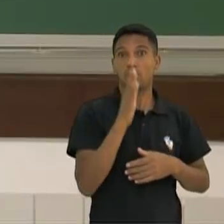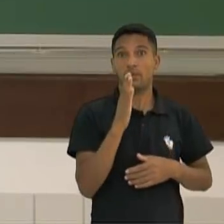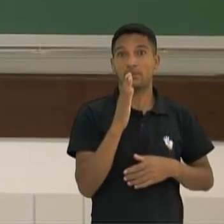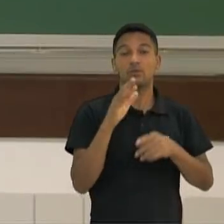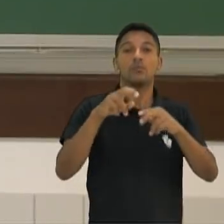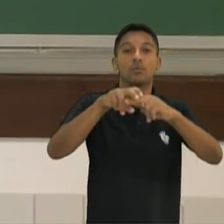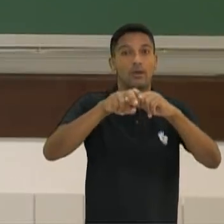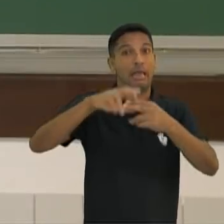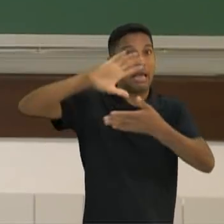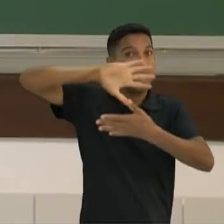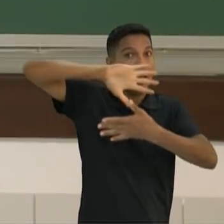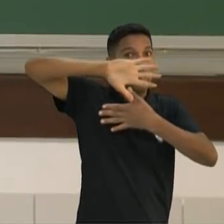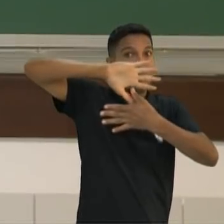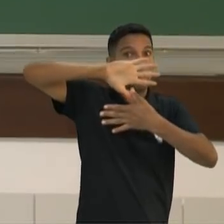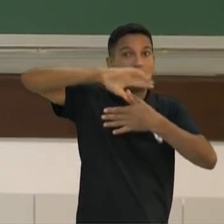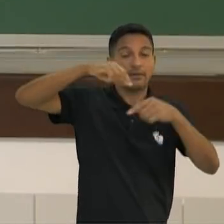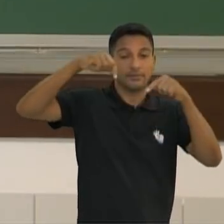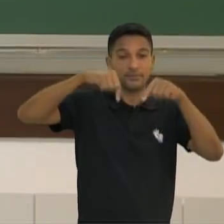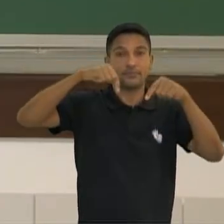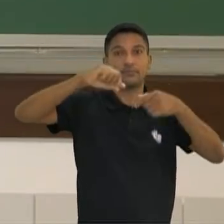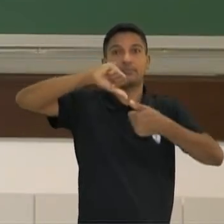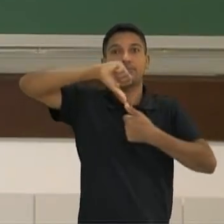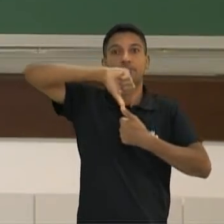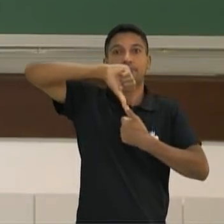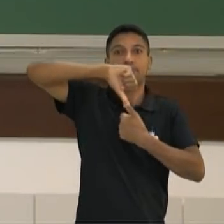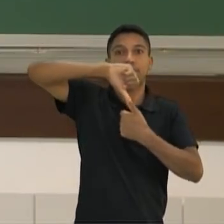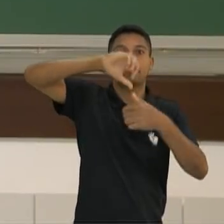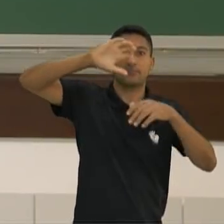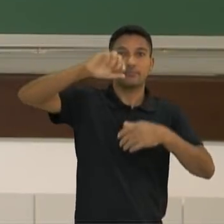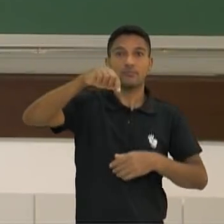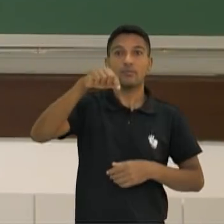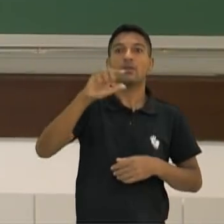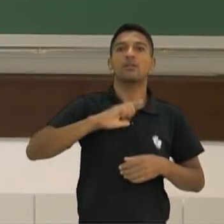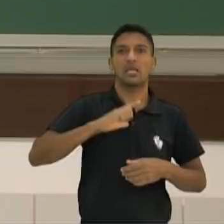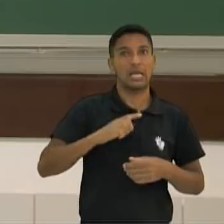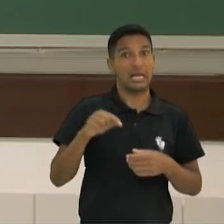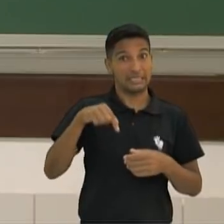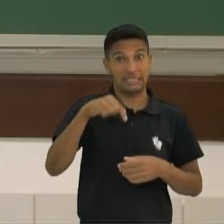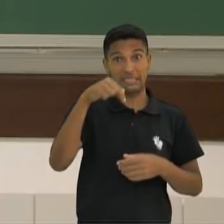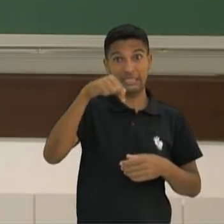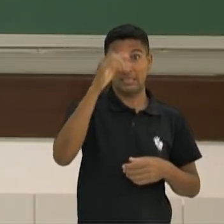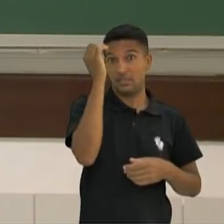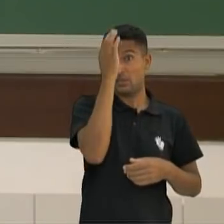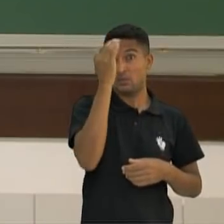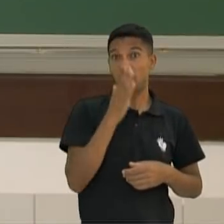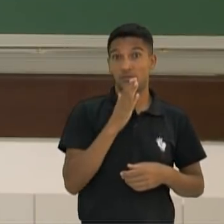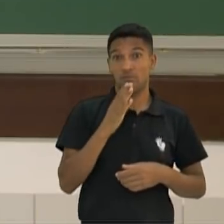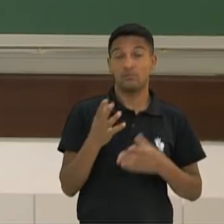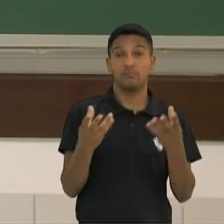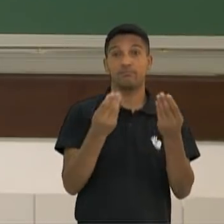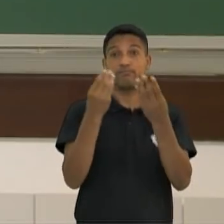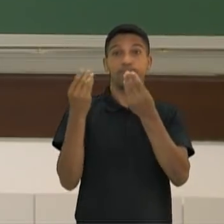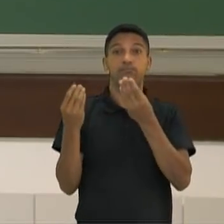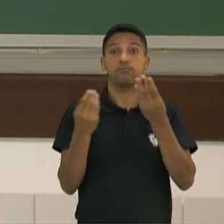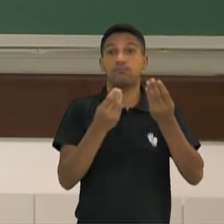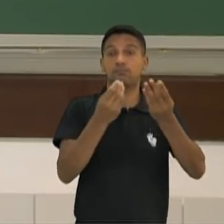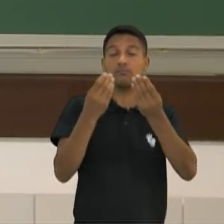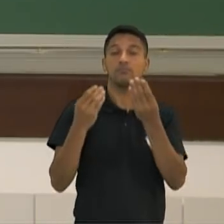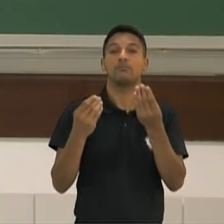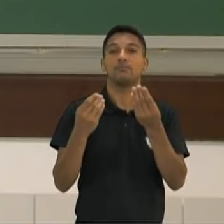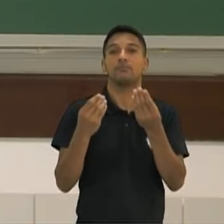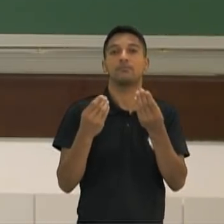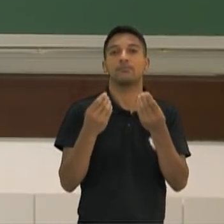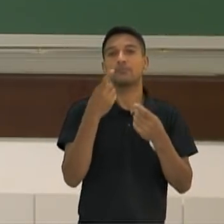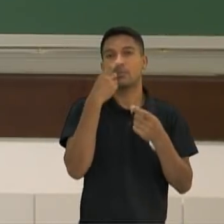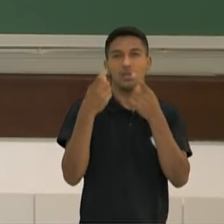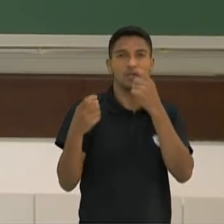América Latina, e infelizmente nós temos lotes gigantescos de lixo se acumulando, nós temos cada vez mais lixo